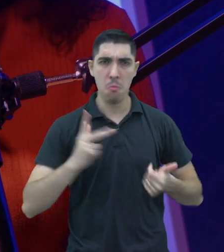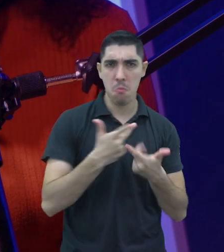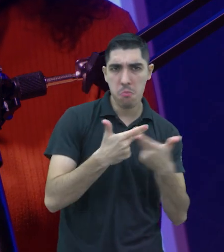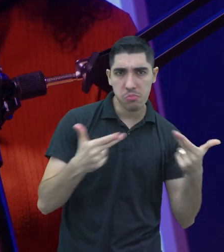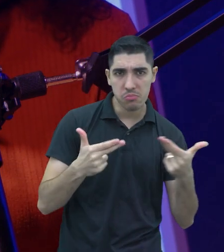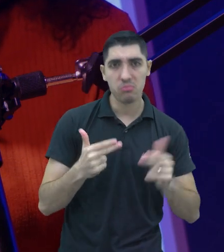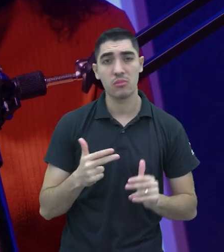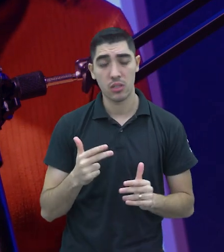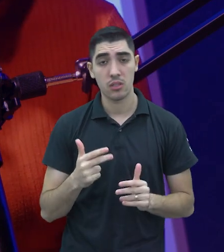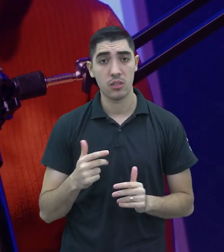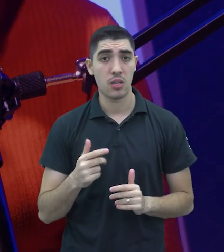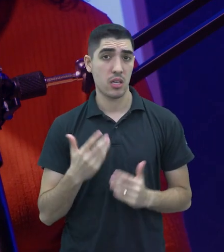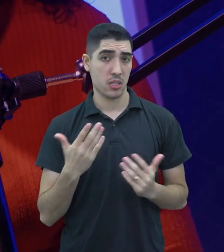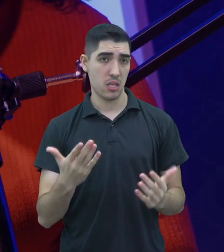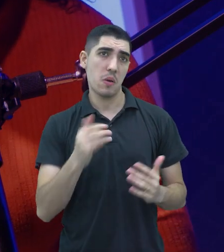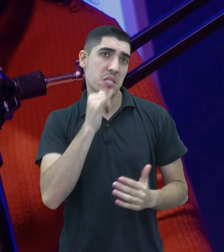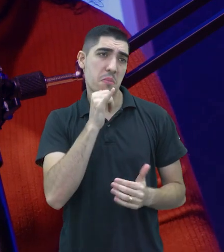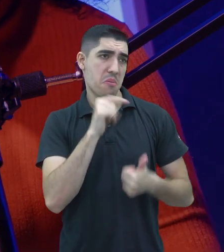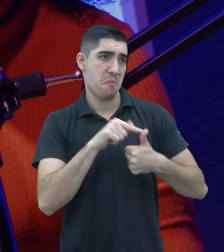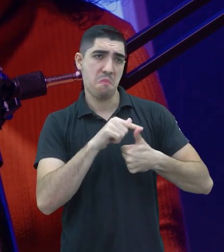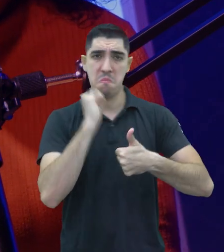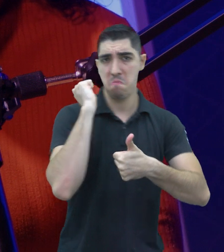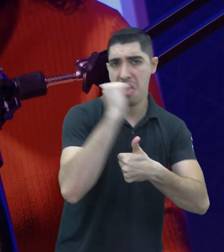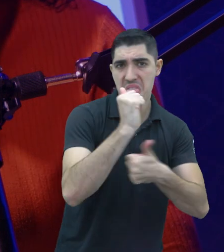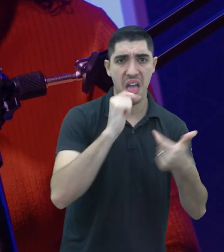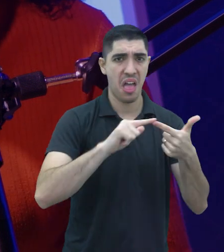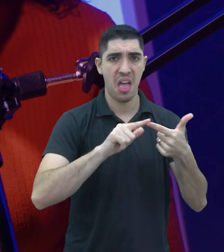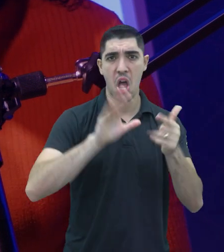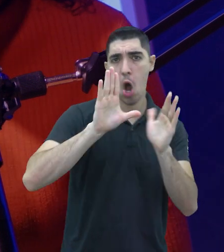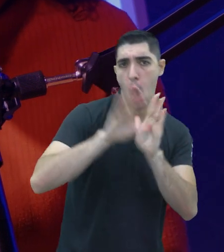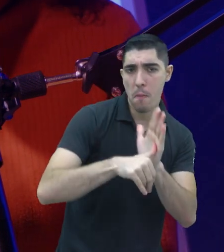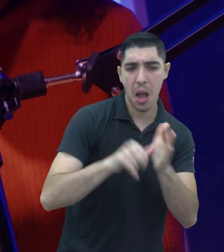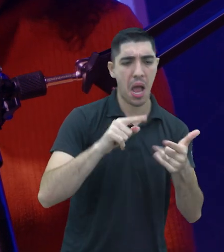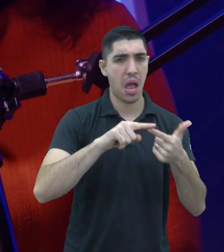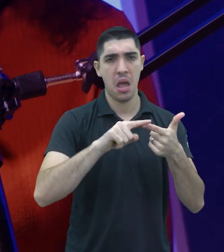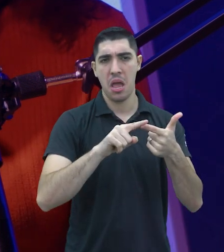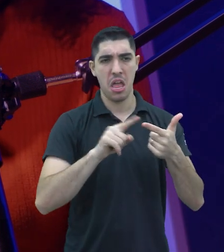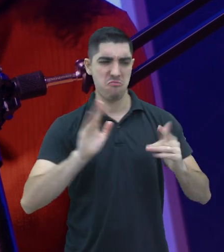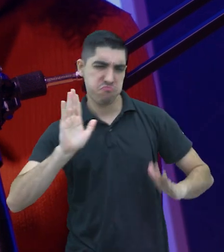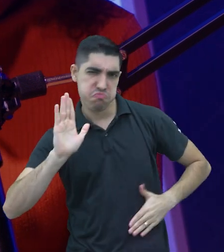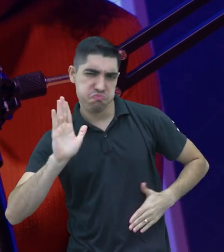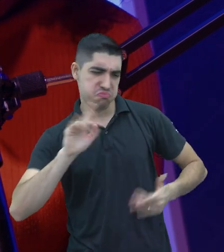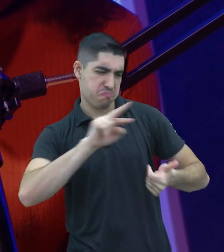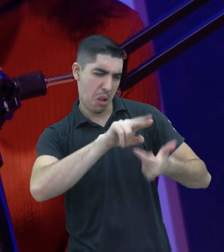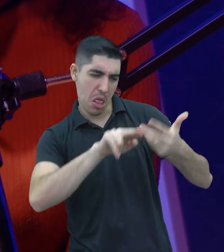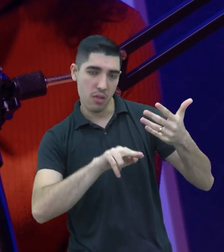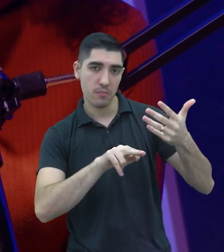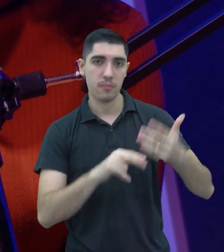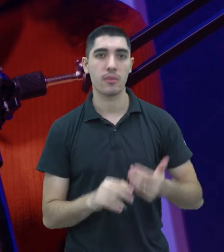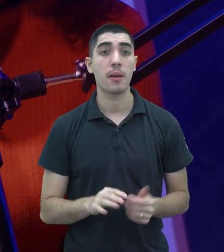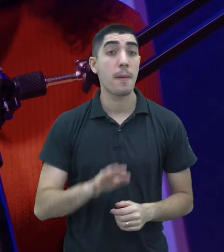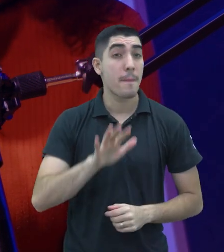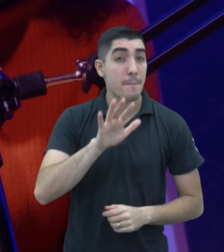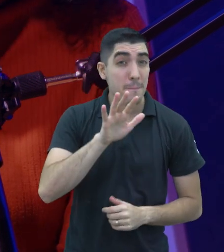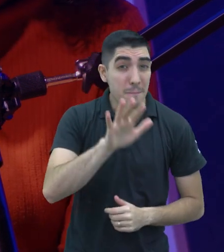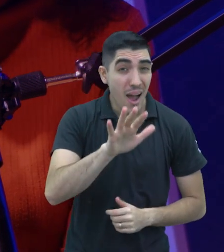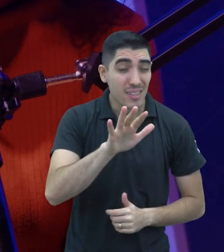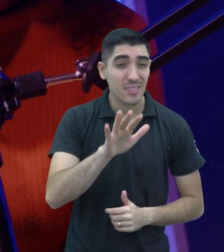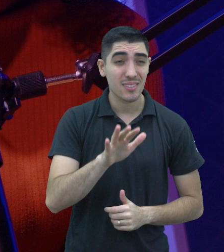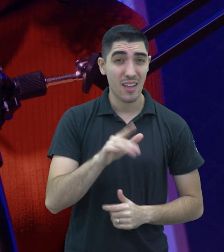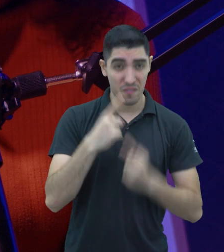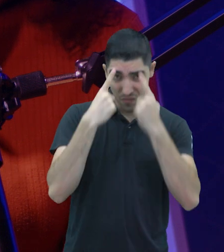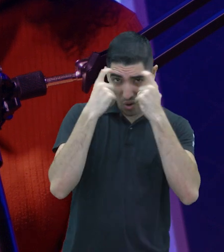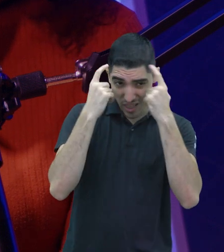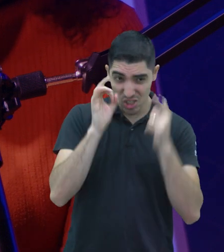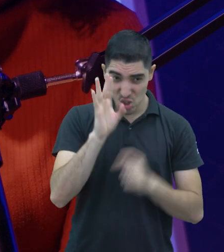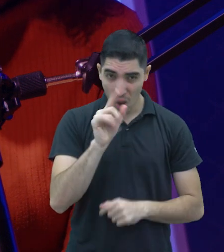né? Ou seja, né, assassinato, roubo, todo esse tipo de coisa. O que é uma